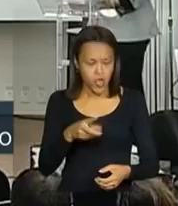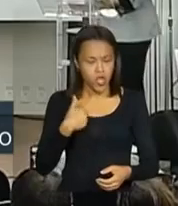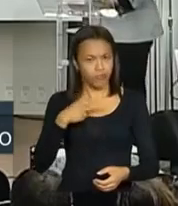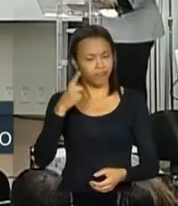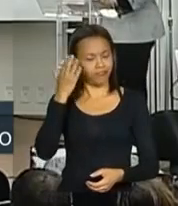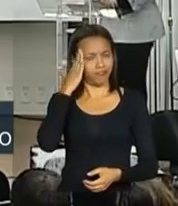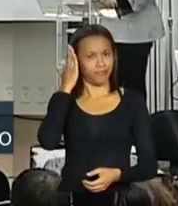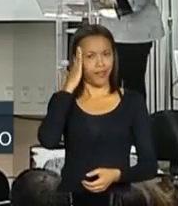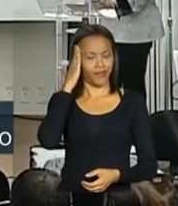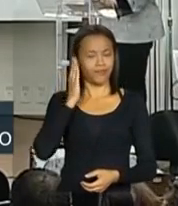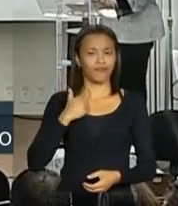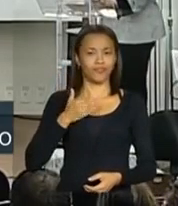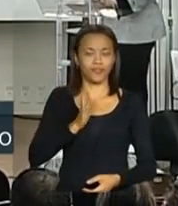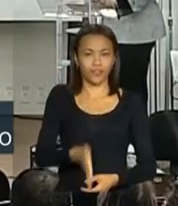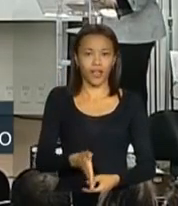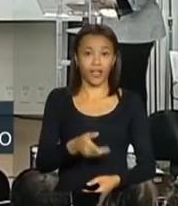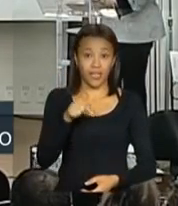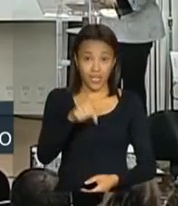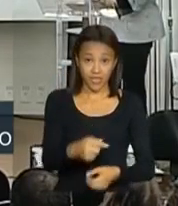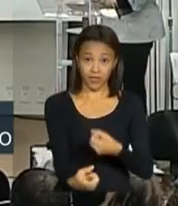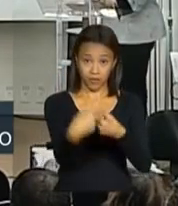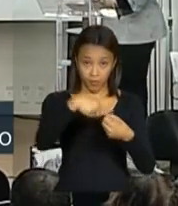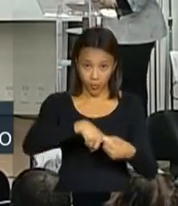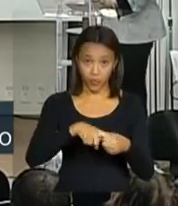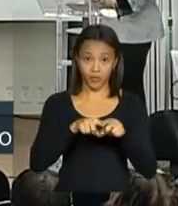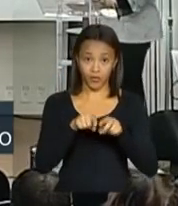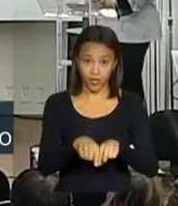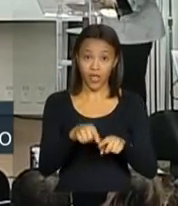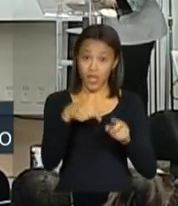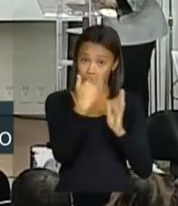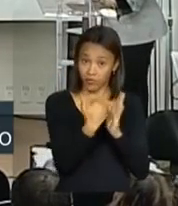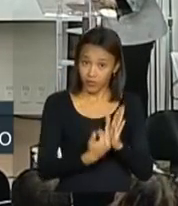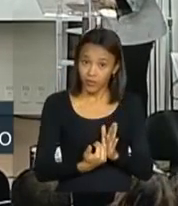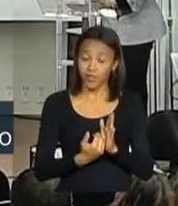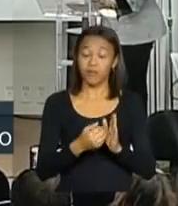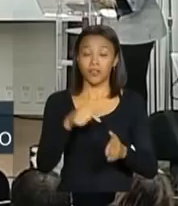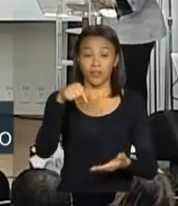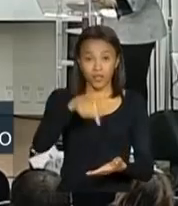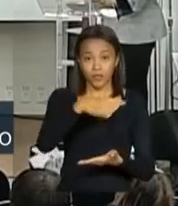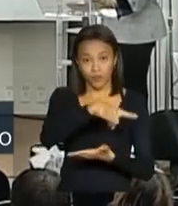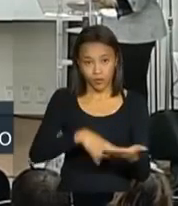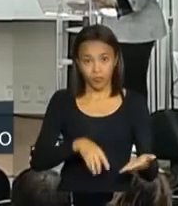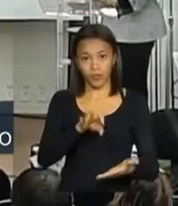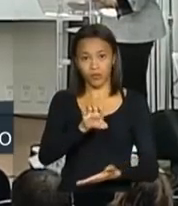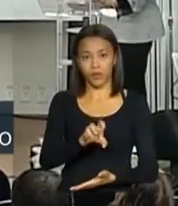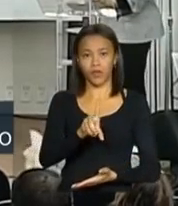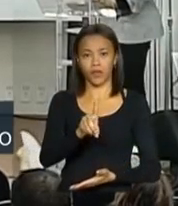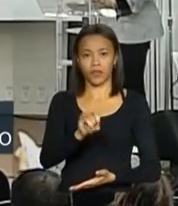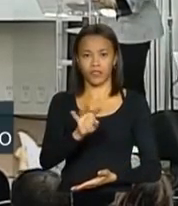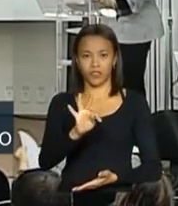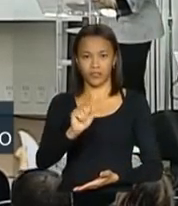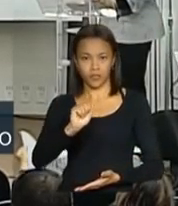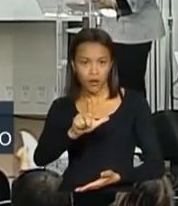que essa parceria, esse programa, esses editais